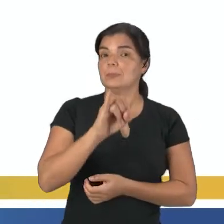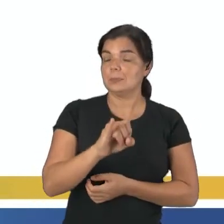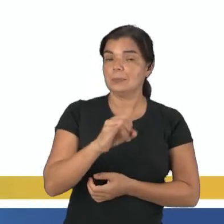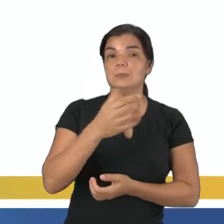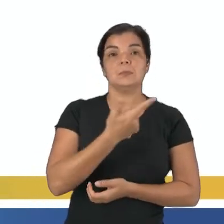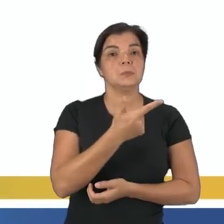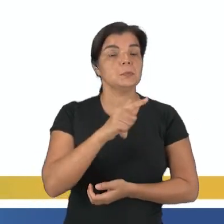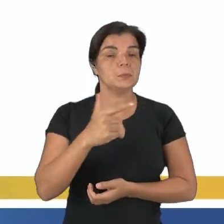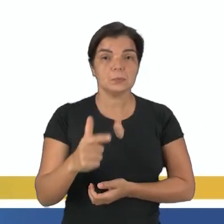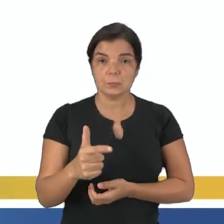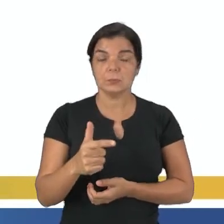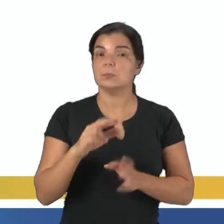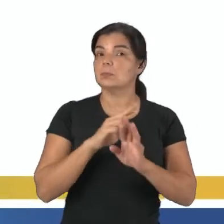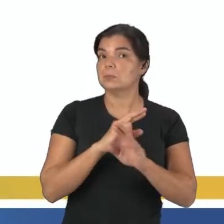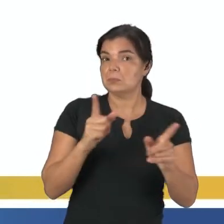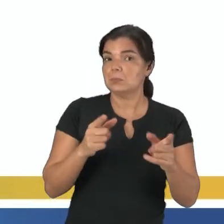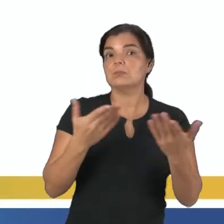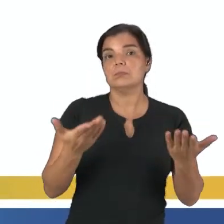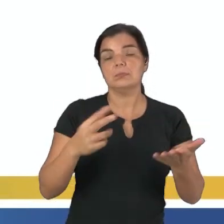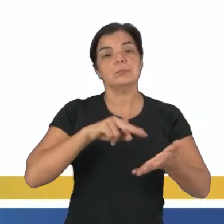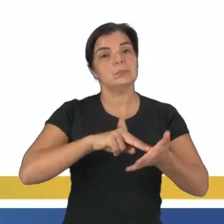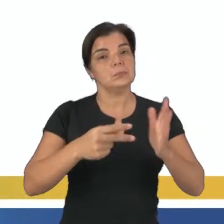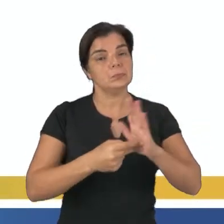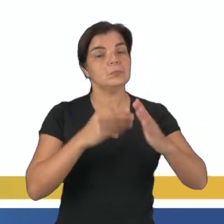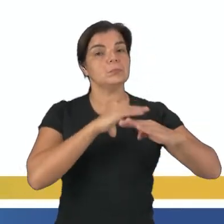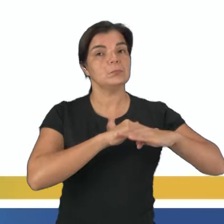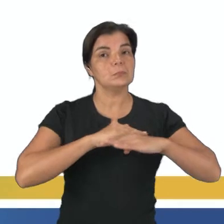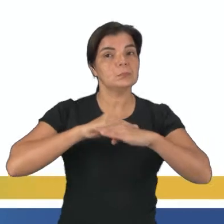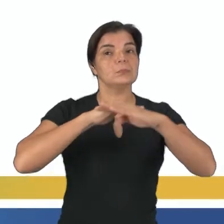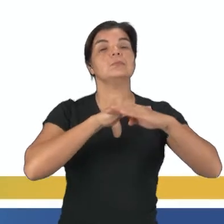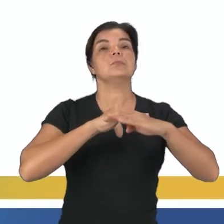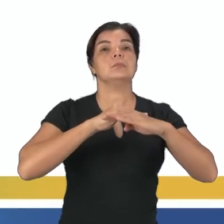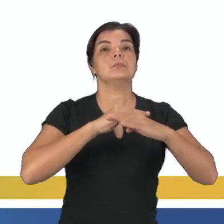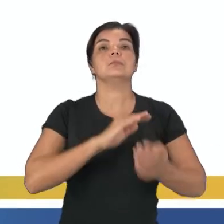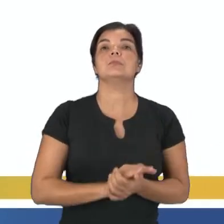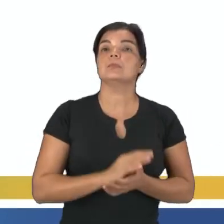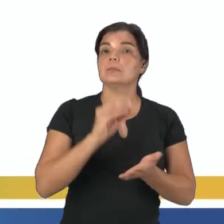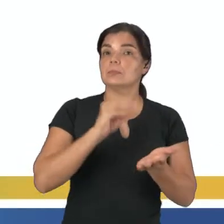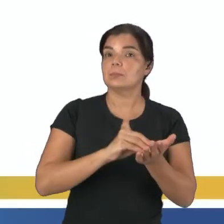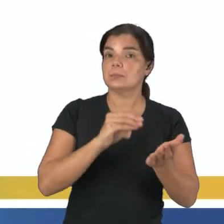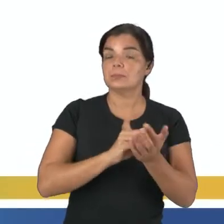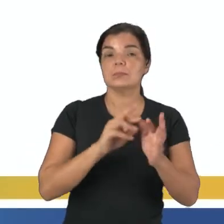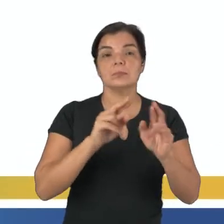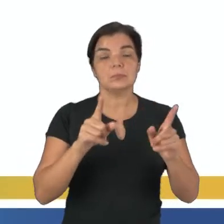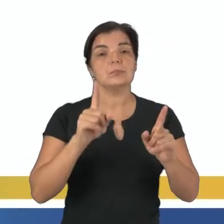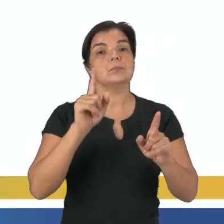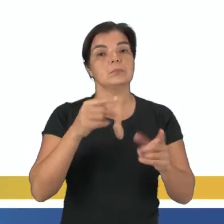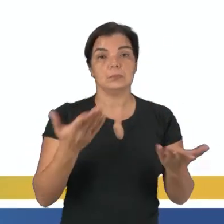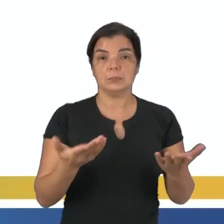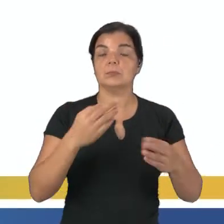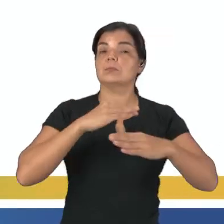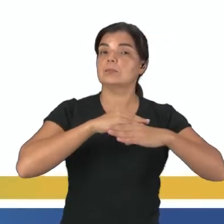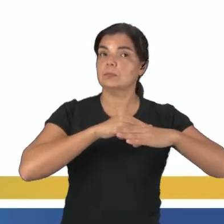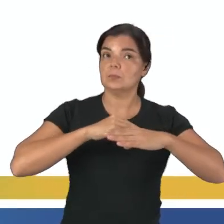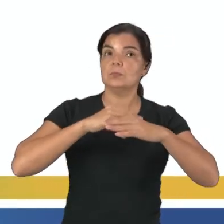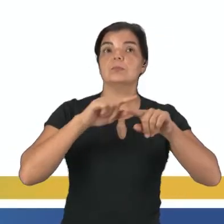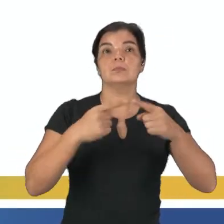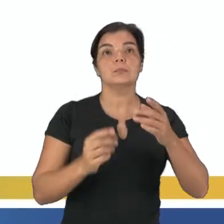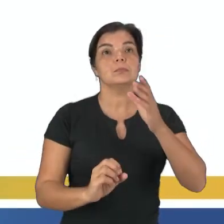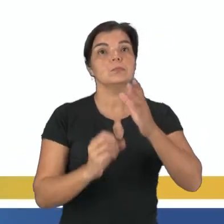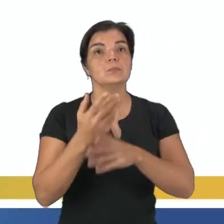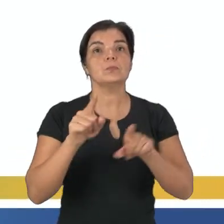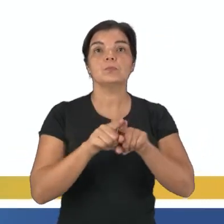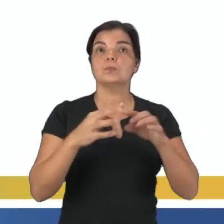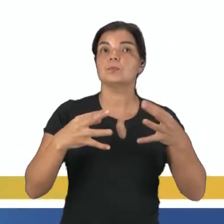gente não tem diferença, então a gente tem a igualdade. A ausência da diferença, ela é a igualdade. A igualdade ocorre